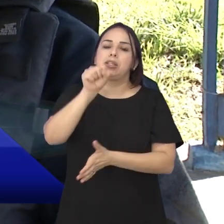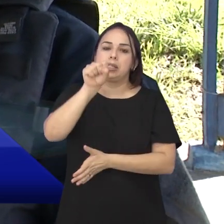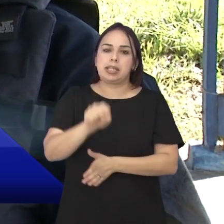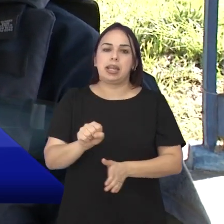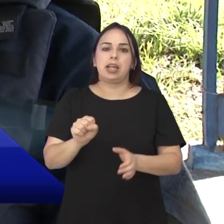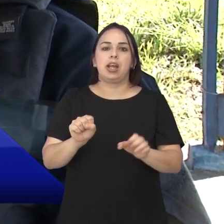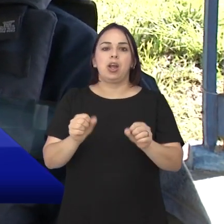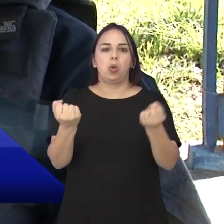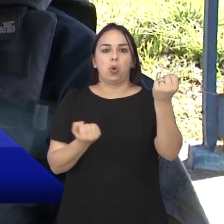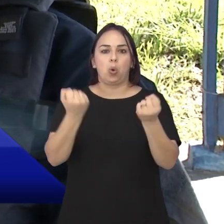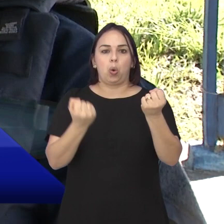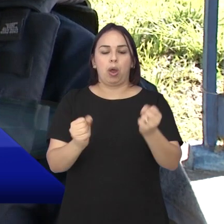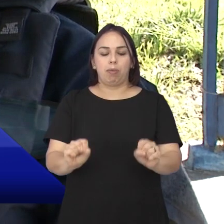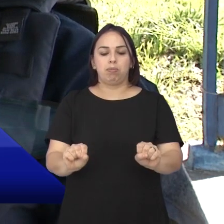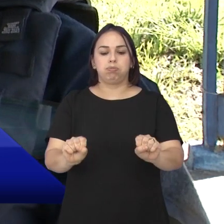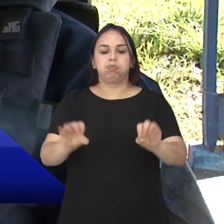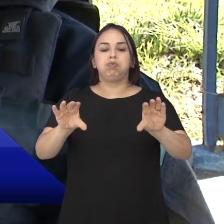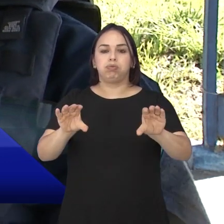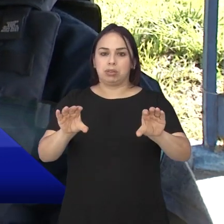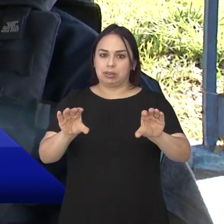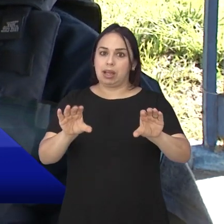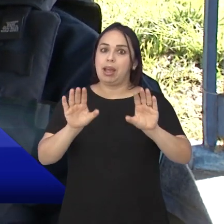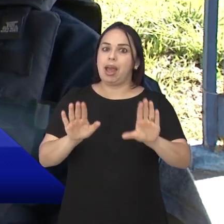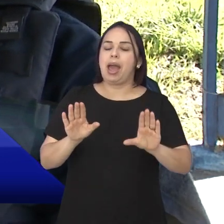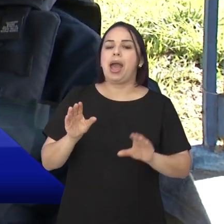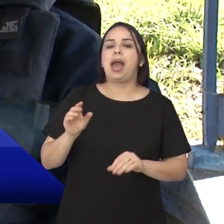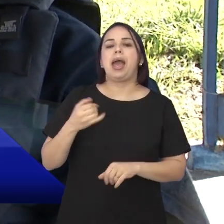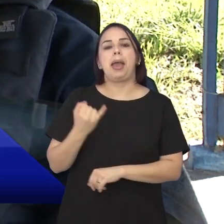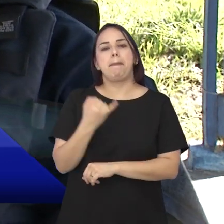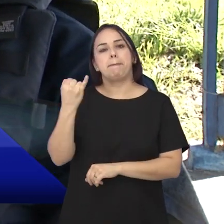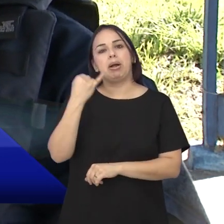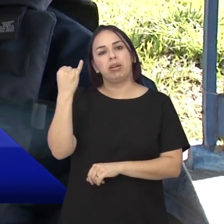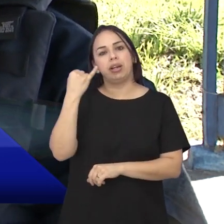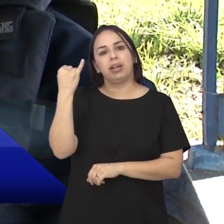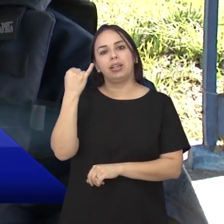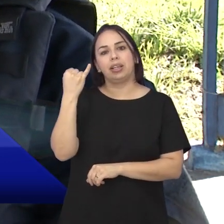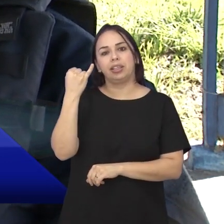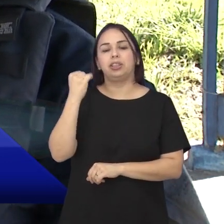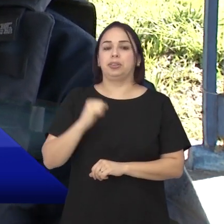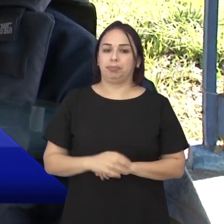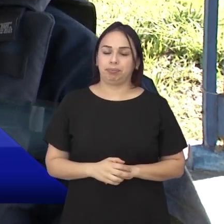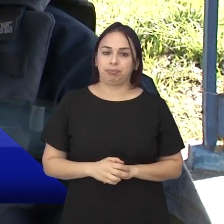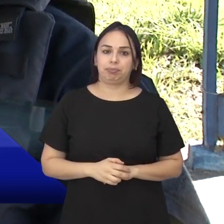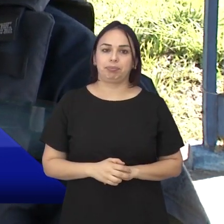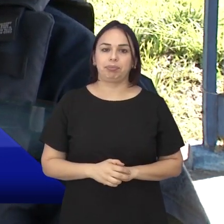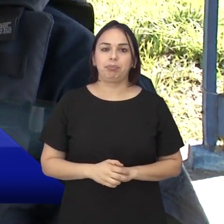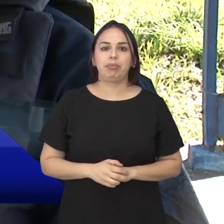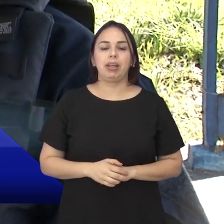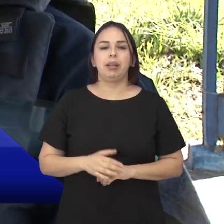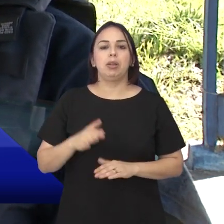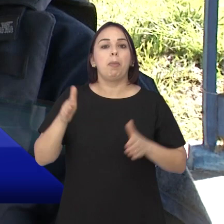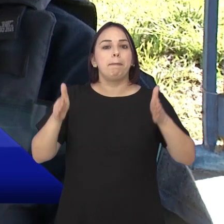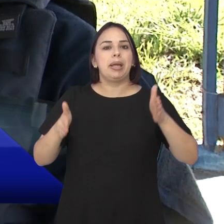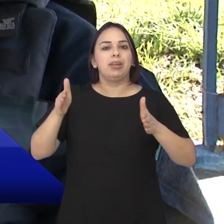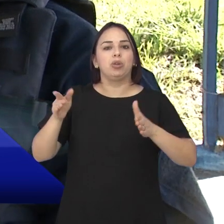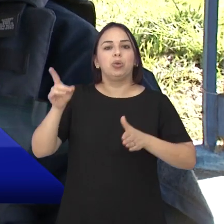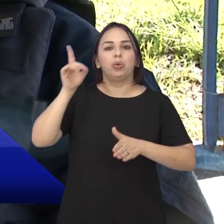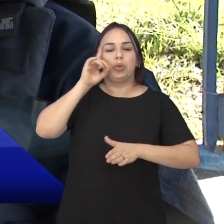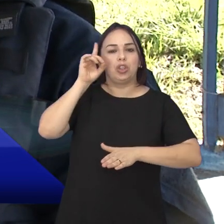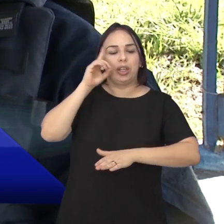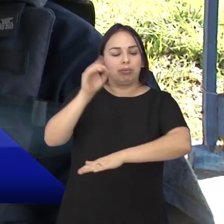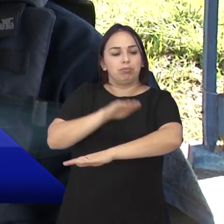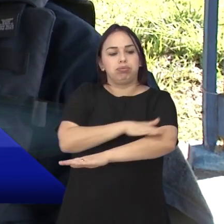obrigatoriedade, desde que não seja perímetro urbano. Isso é muito importante também para ser visto nesses locais, né, durante o dia.